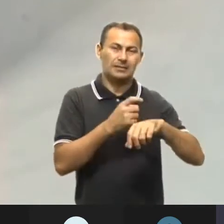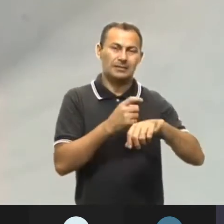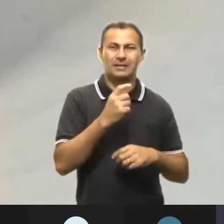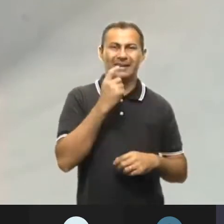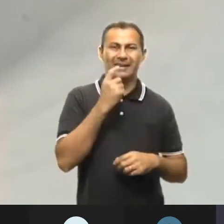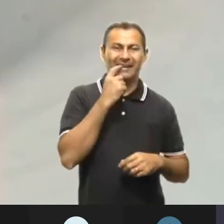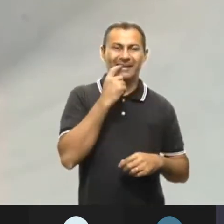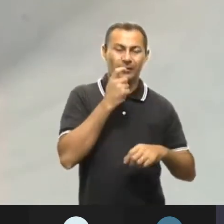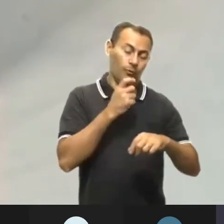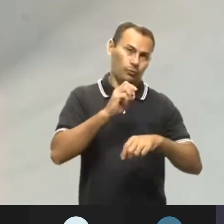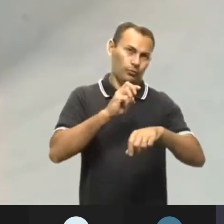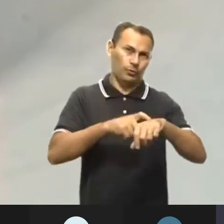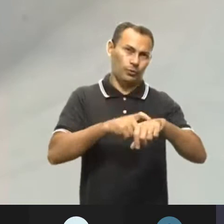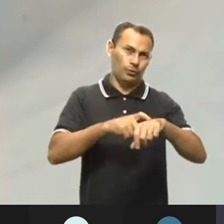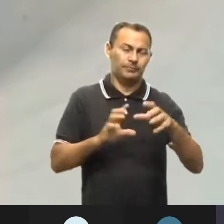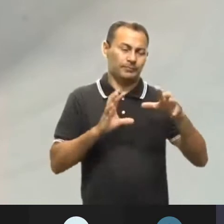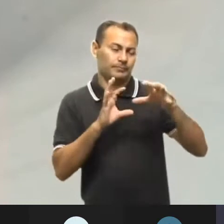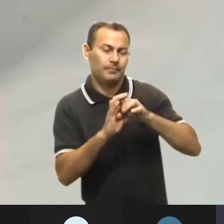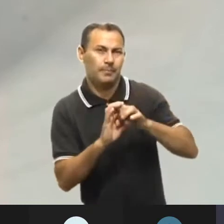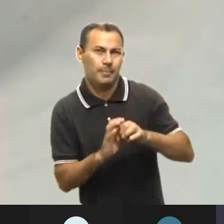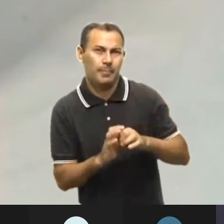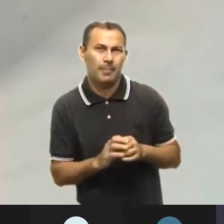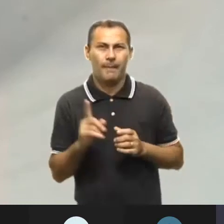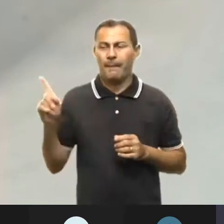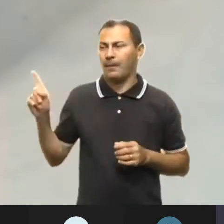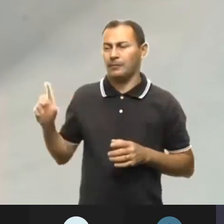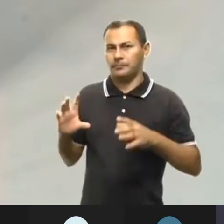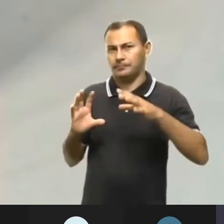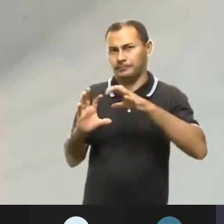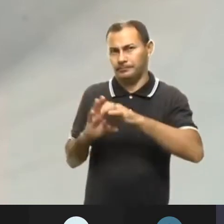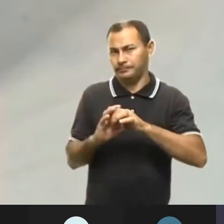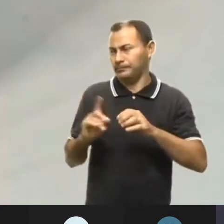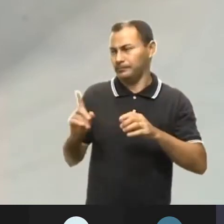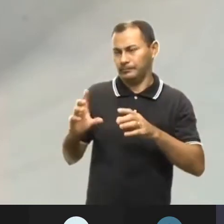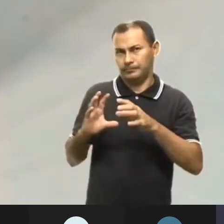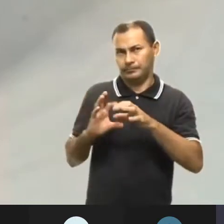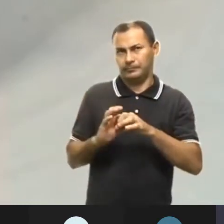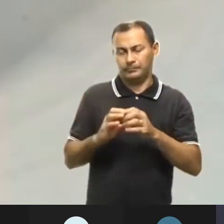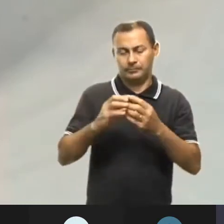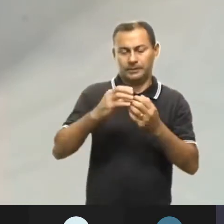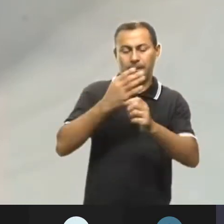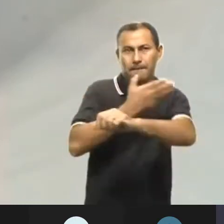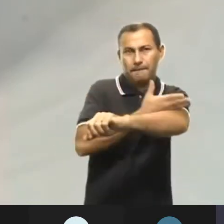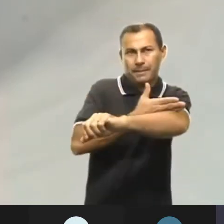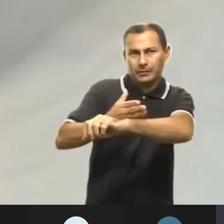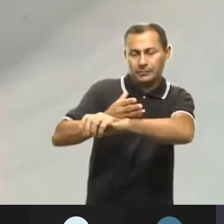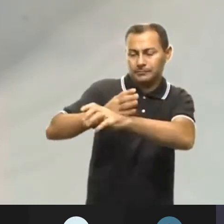nós temos, né, ligando, né, logo abaixo aí nós temos este ligamento aí,